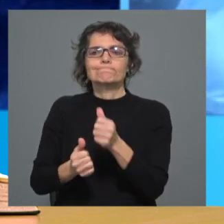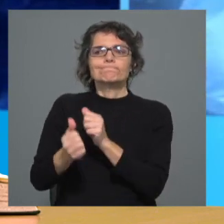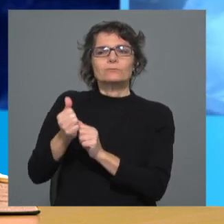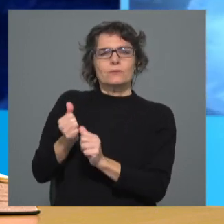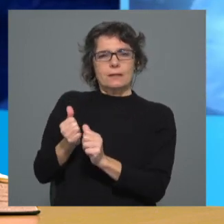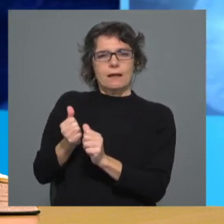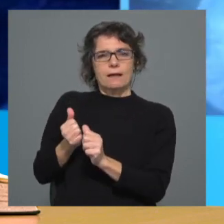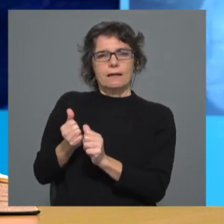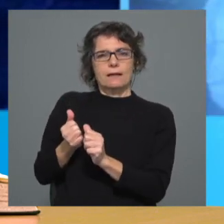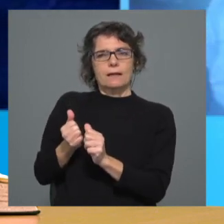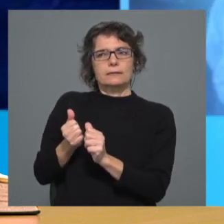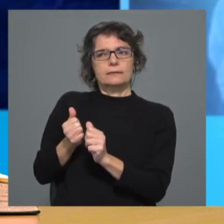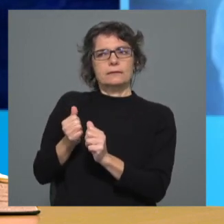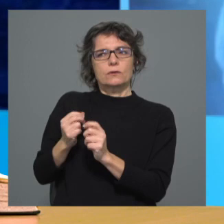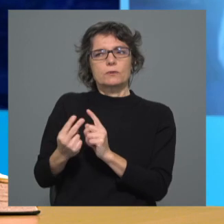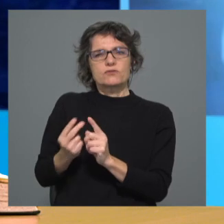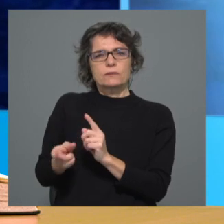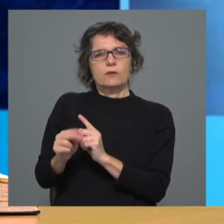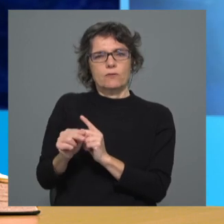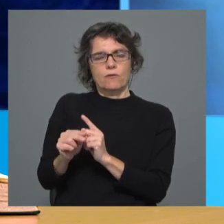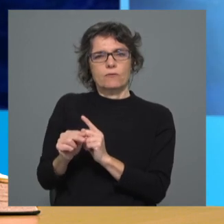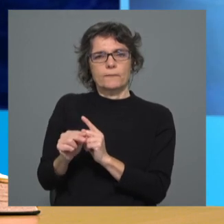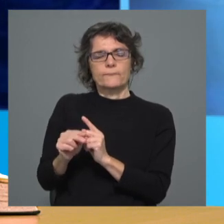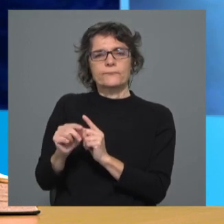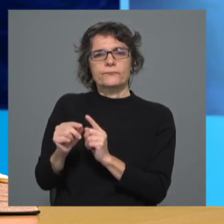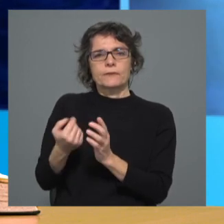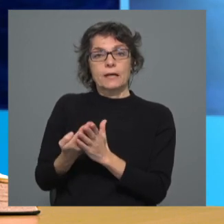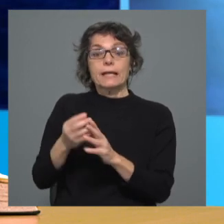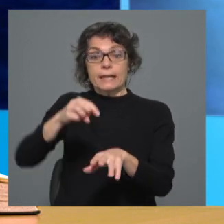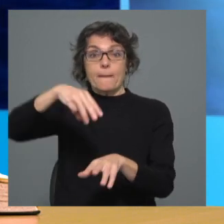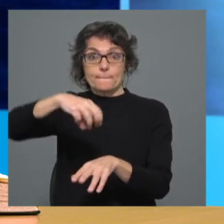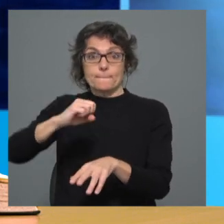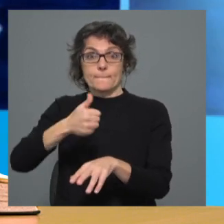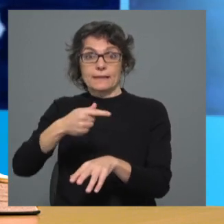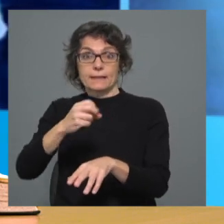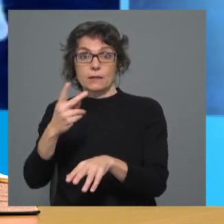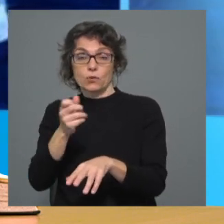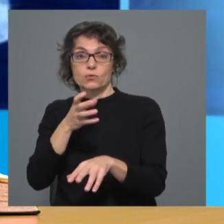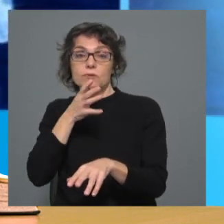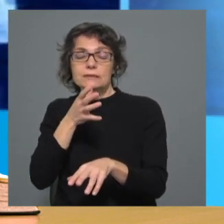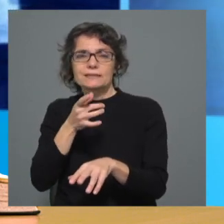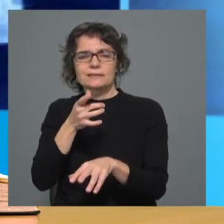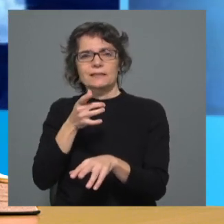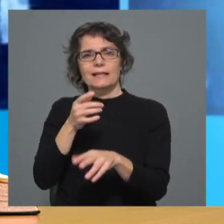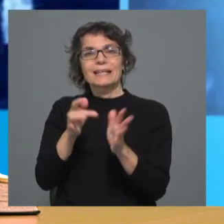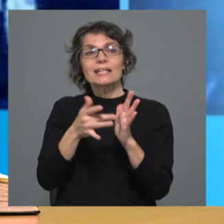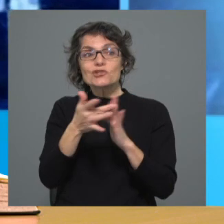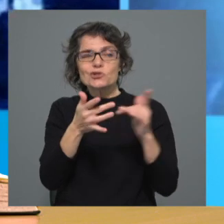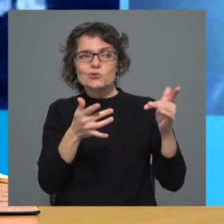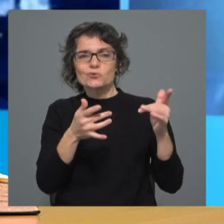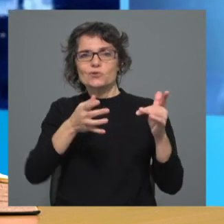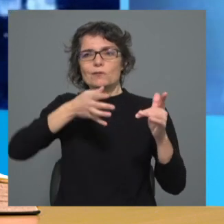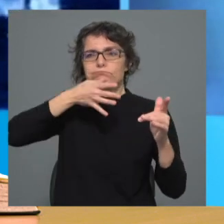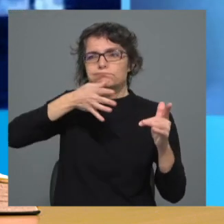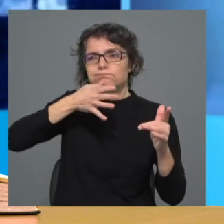com tonalidades novas. Por isso é que Mateus é um daqueles que melhor destaca, que Jesus falava com uma novidade que encantava.